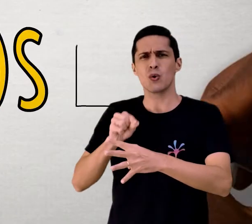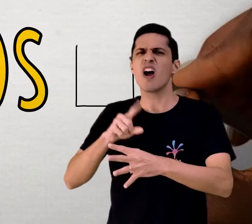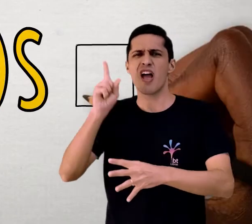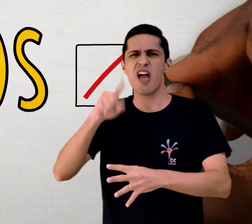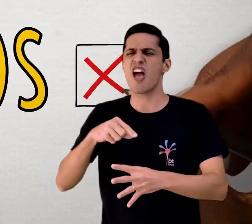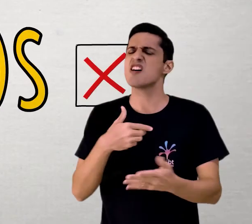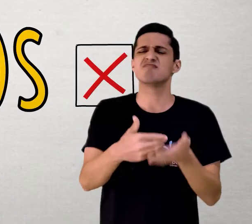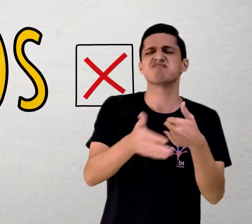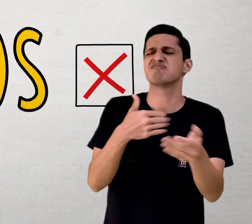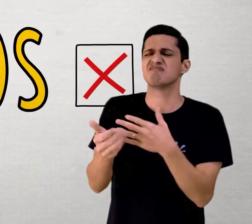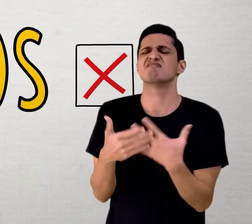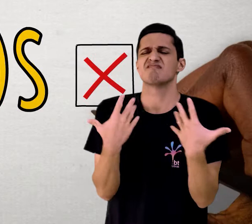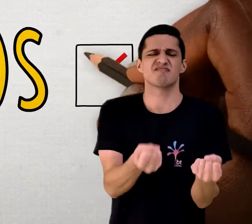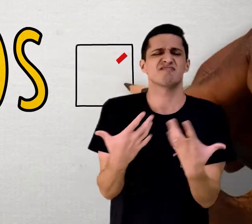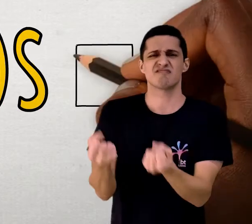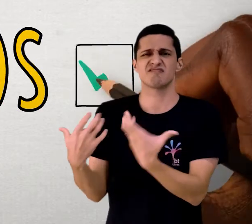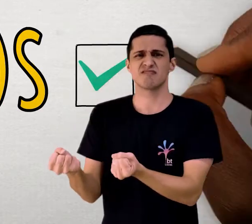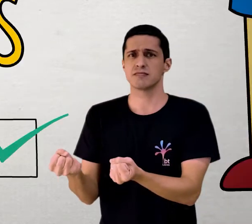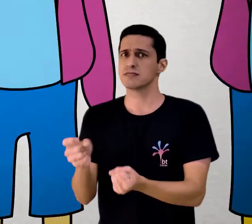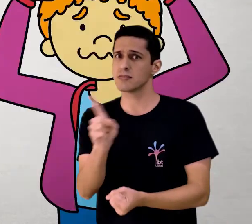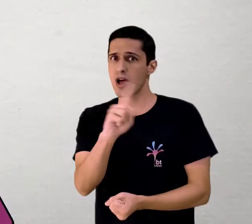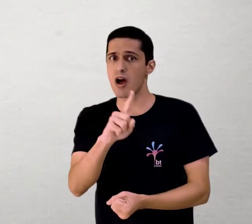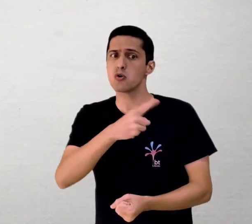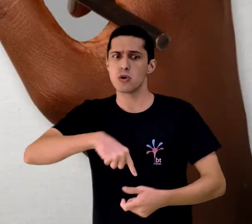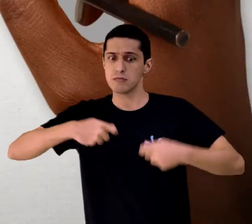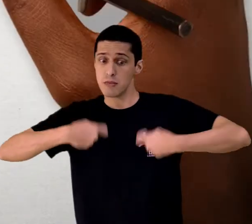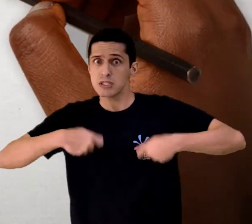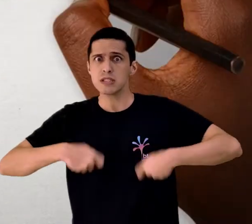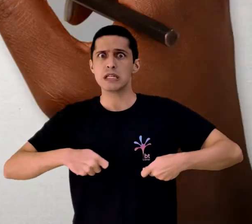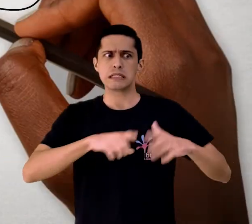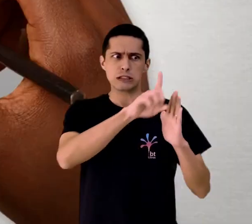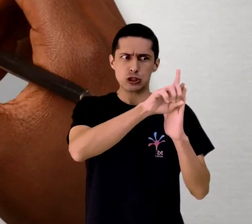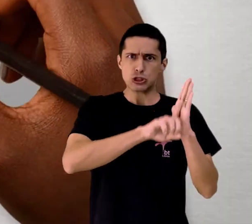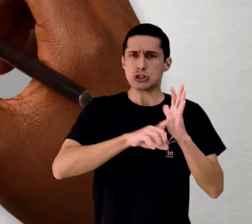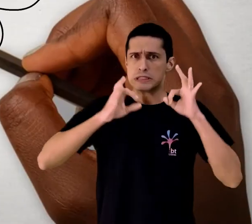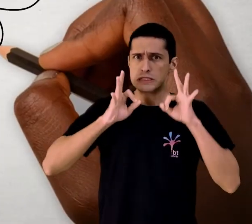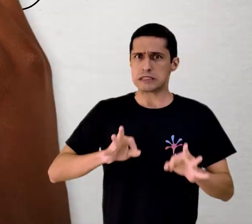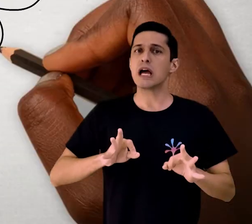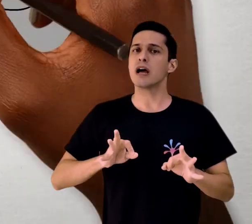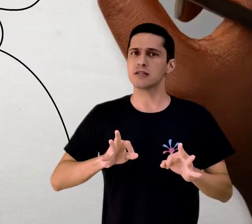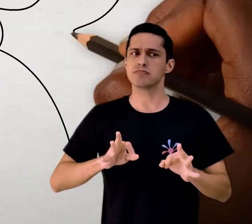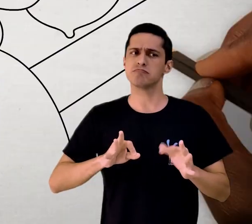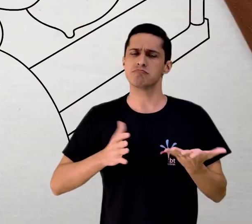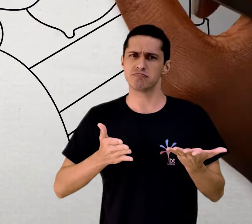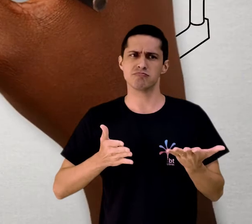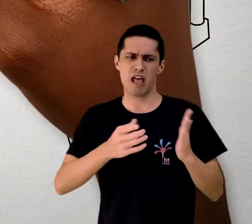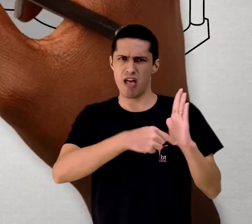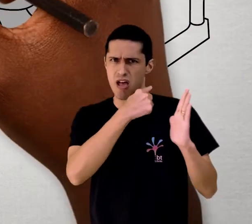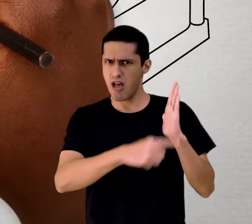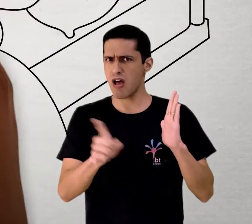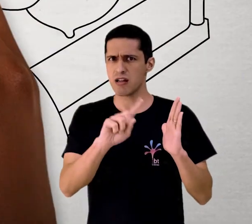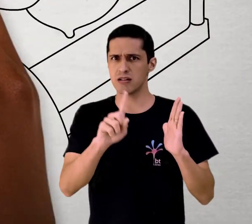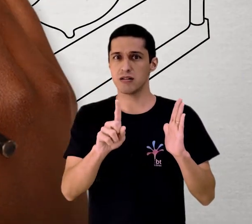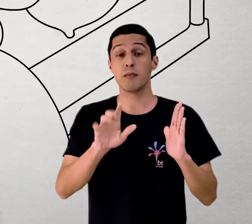se apresenta abdicando de nossas necessidades e direitos. É entender que as emoções que sentimos podem não nos ajudar